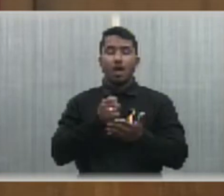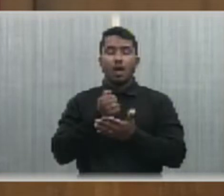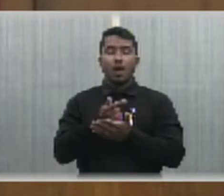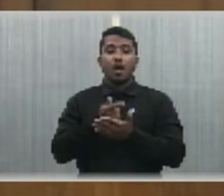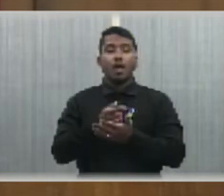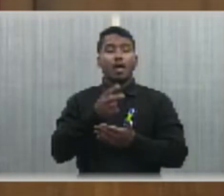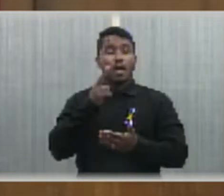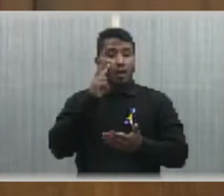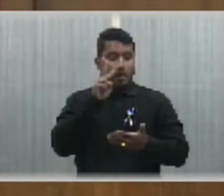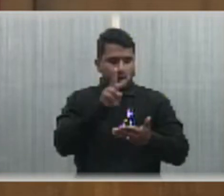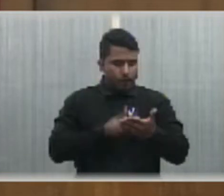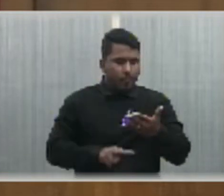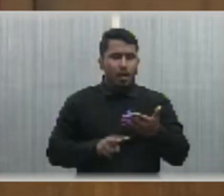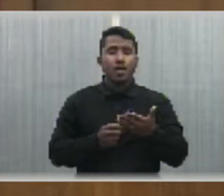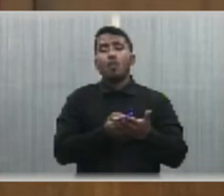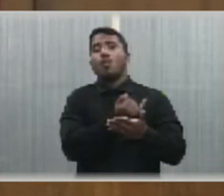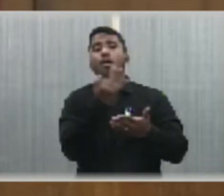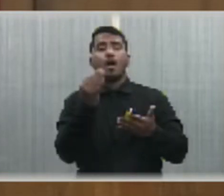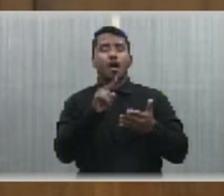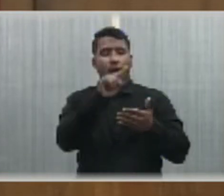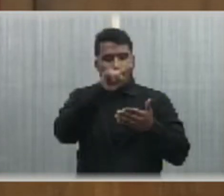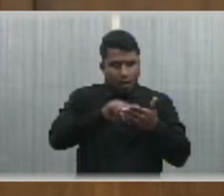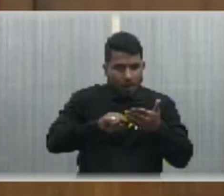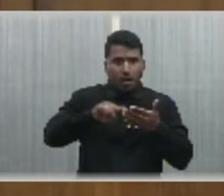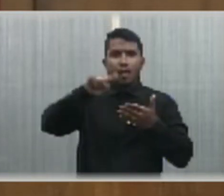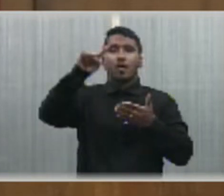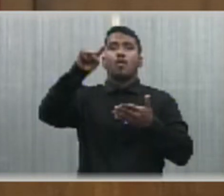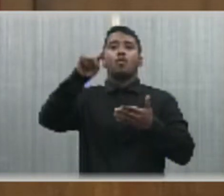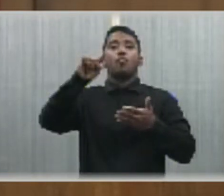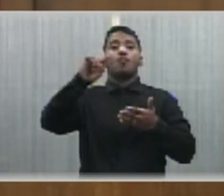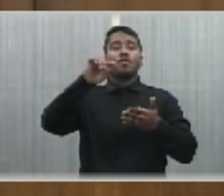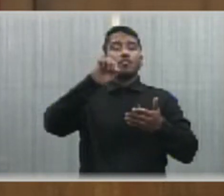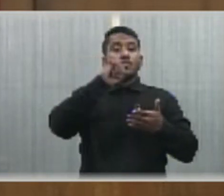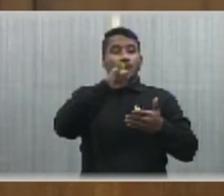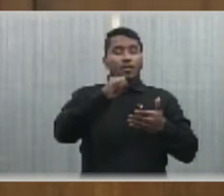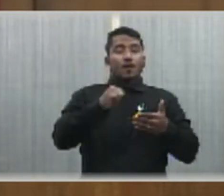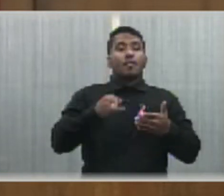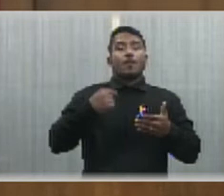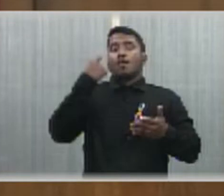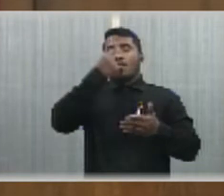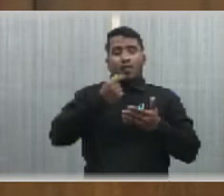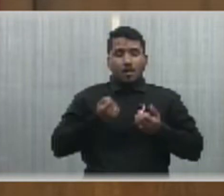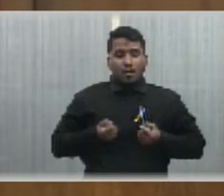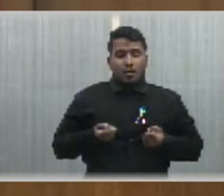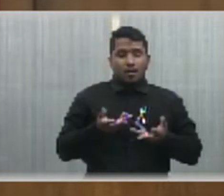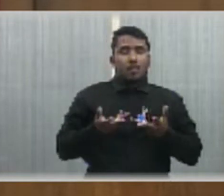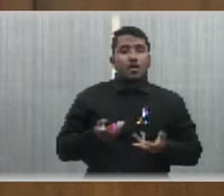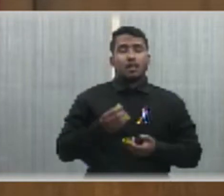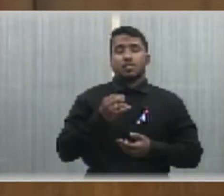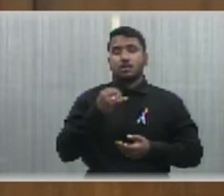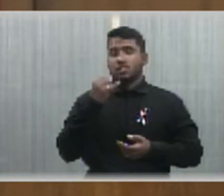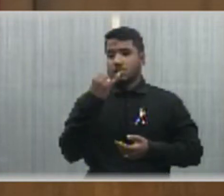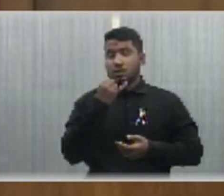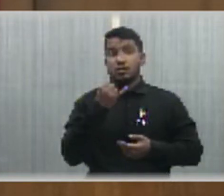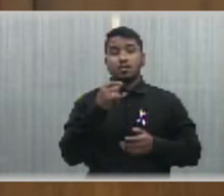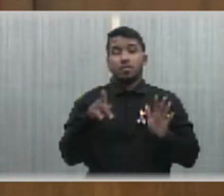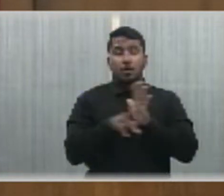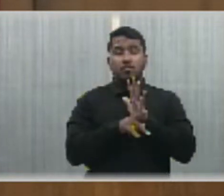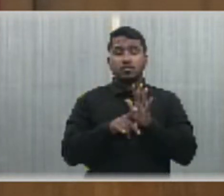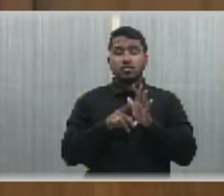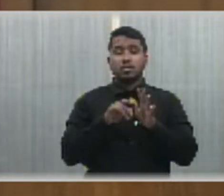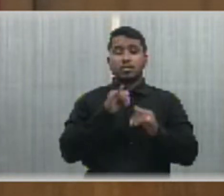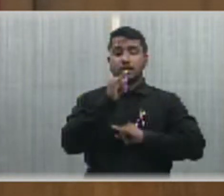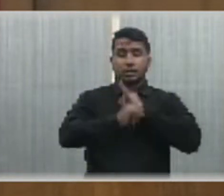mensal gráficos que demonstrem o registro médio diário de entrega,